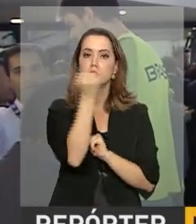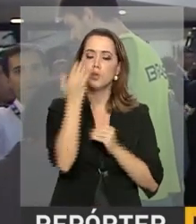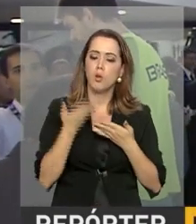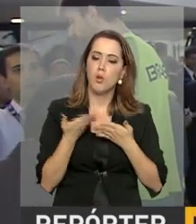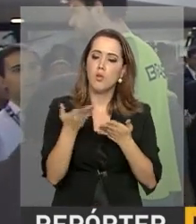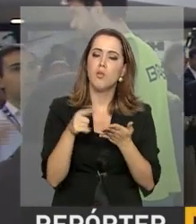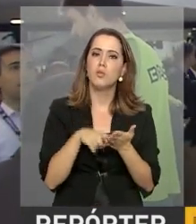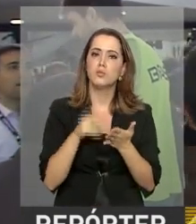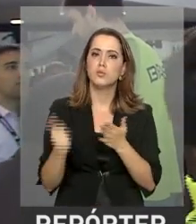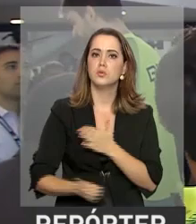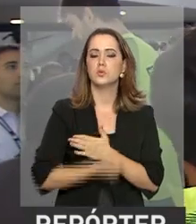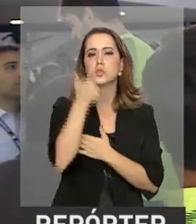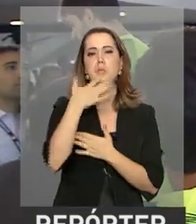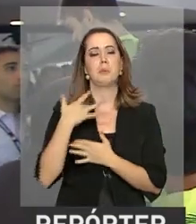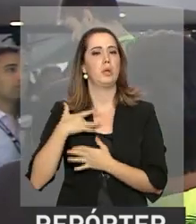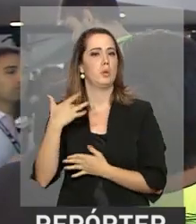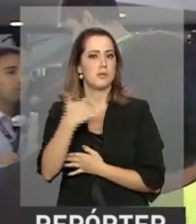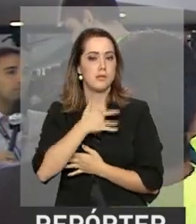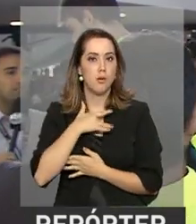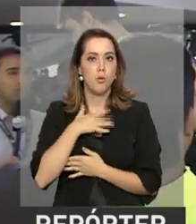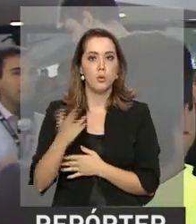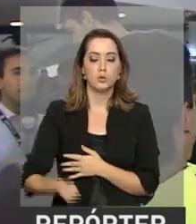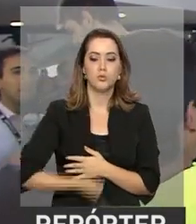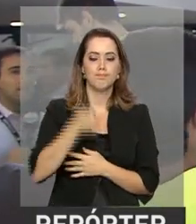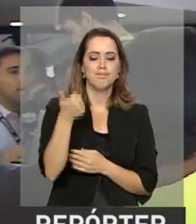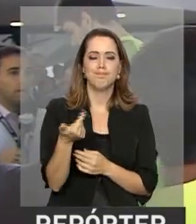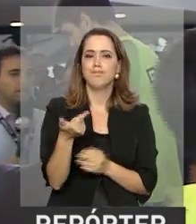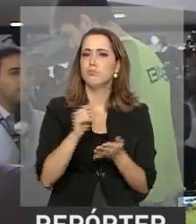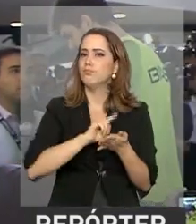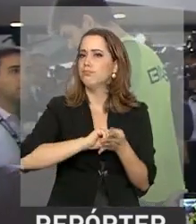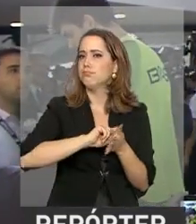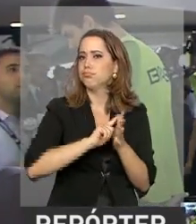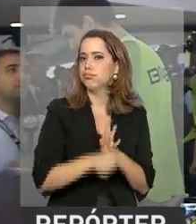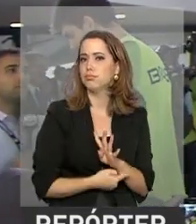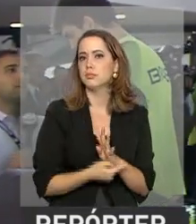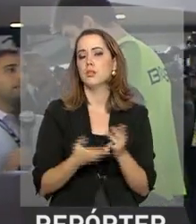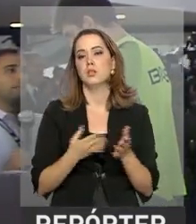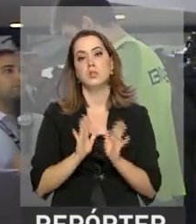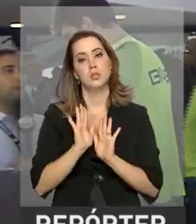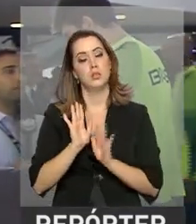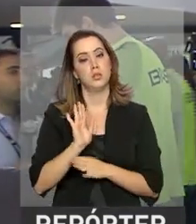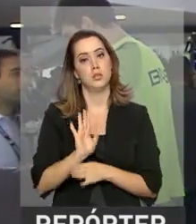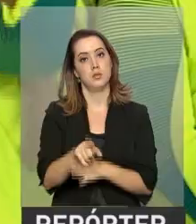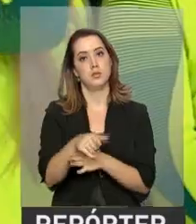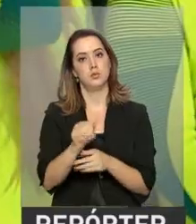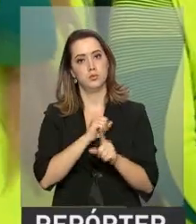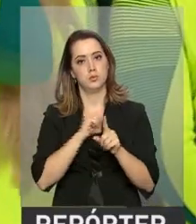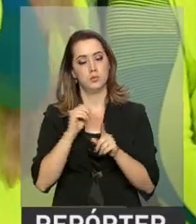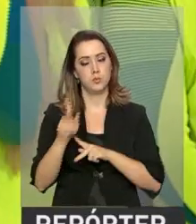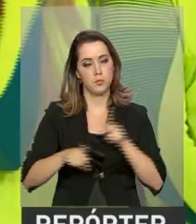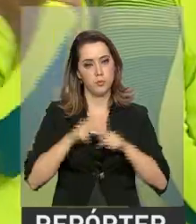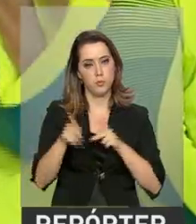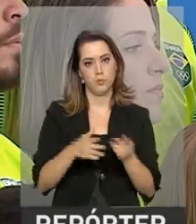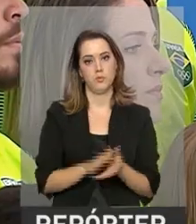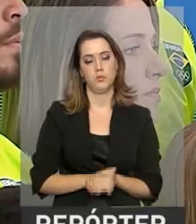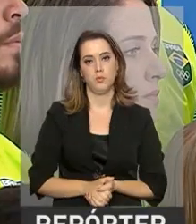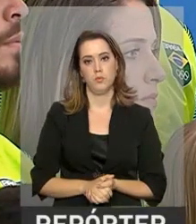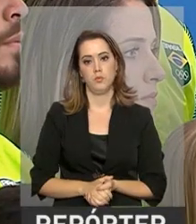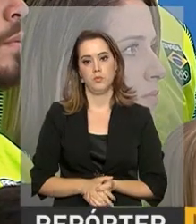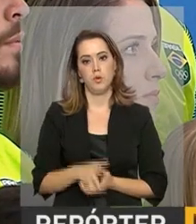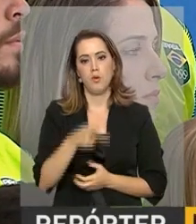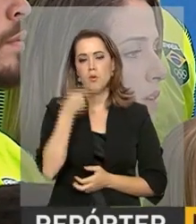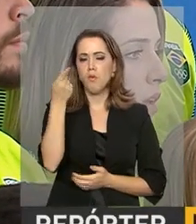esporte, você melhora a saúde, melhora vários outros fatores que contribuem para o bem-estar da população. Reafirmar